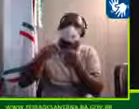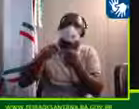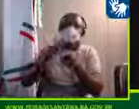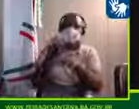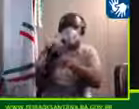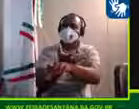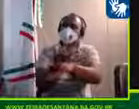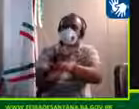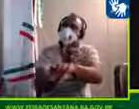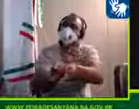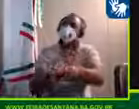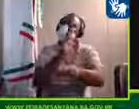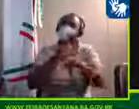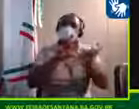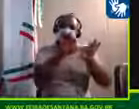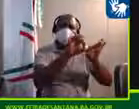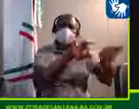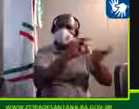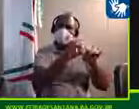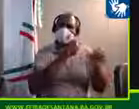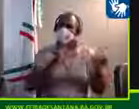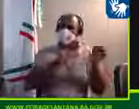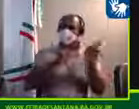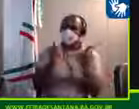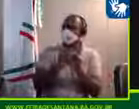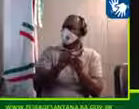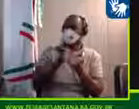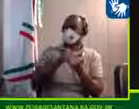do gramado para esse curto período.